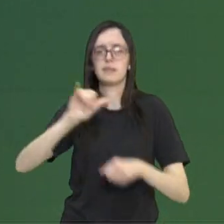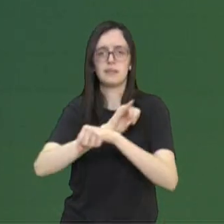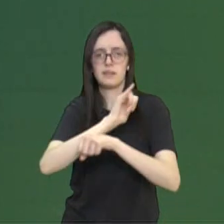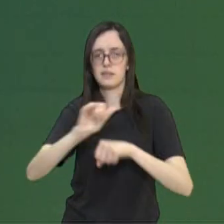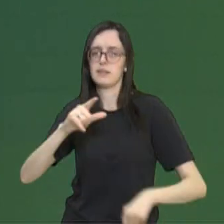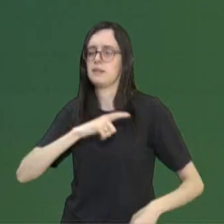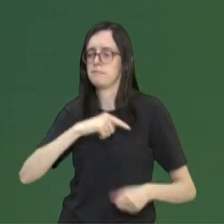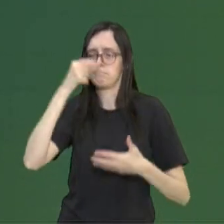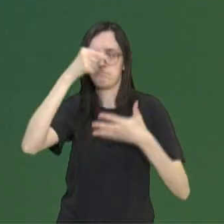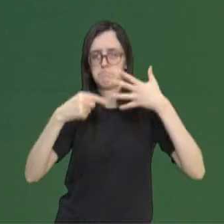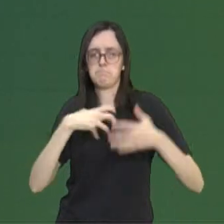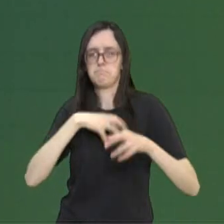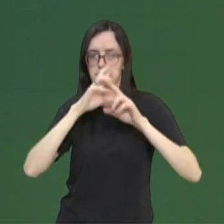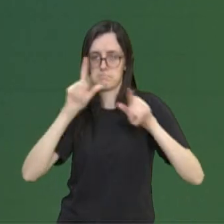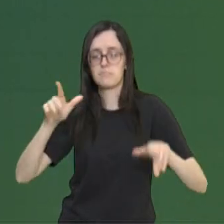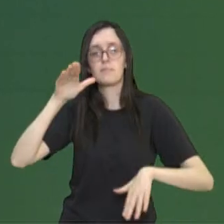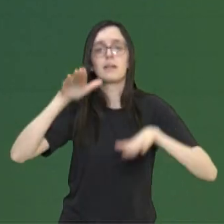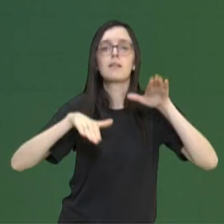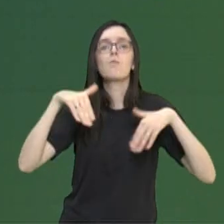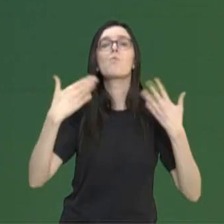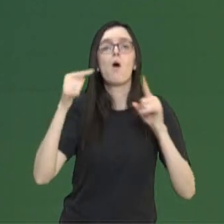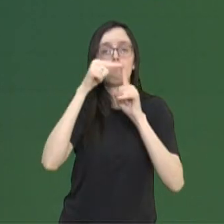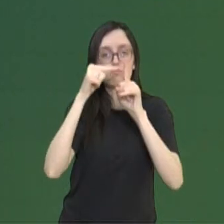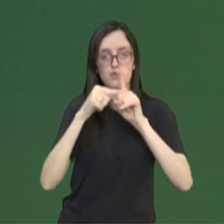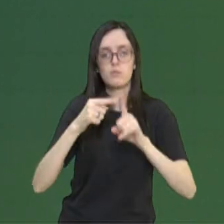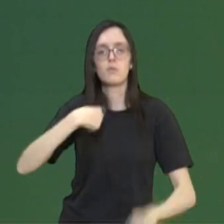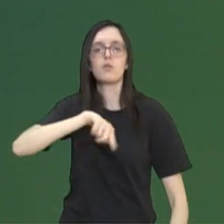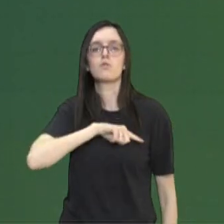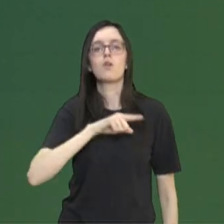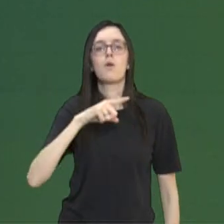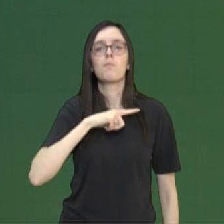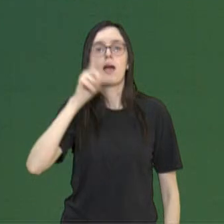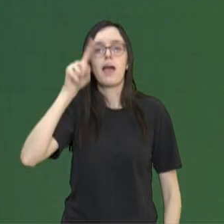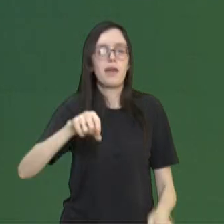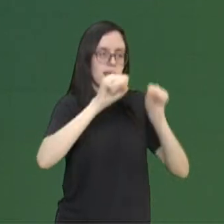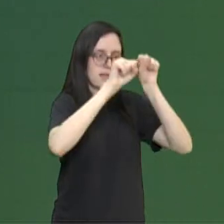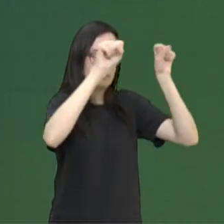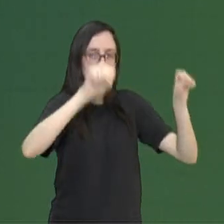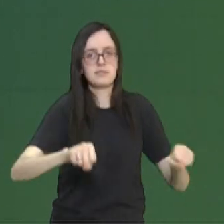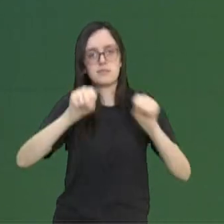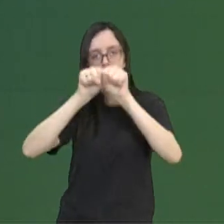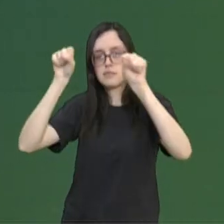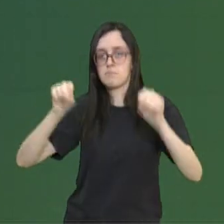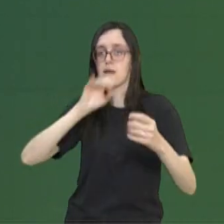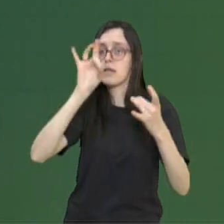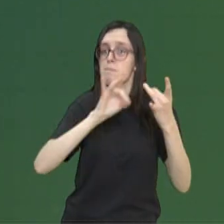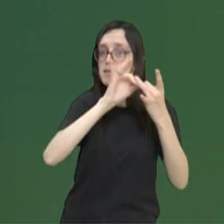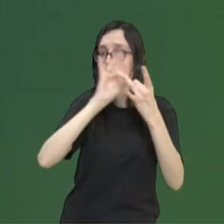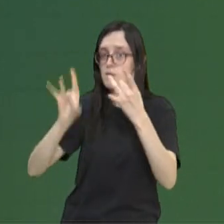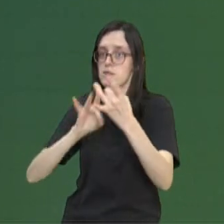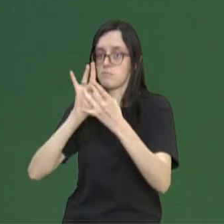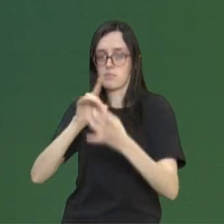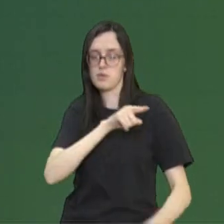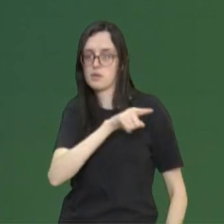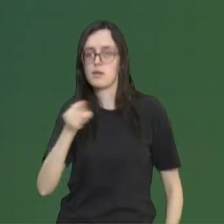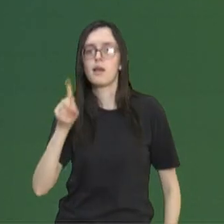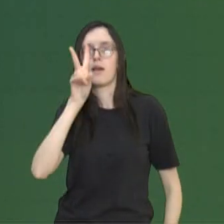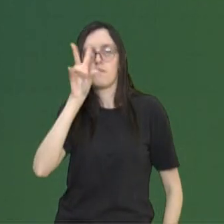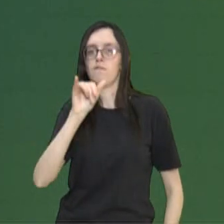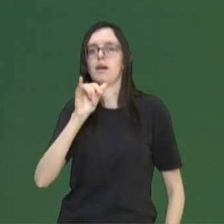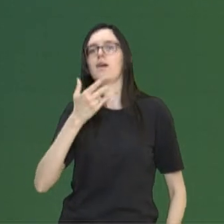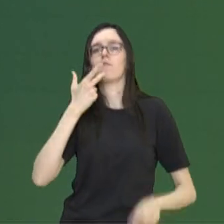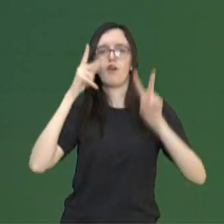gente quer com isso, né? Que vocês percebam que essa estratégia, então, é de ataque. Então, para ataque,